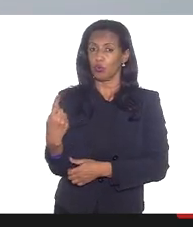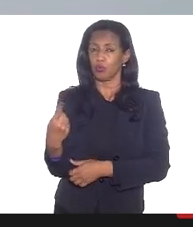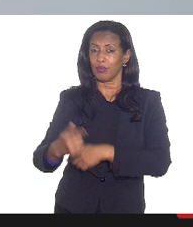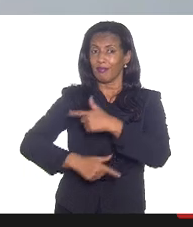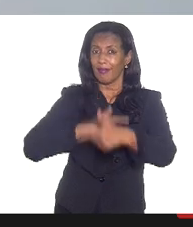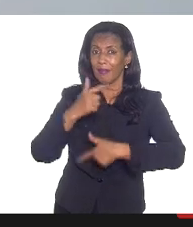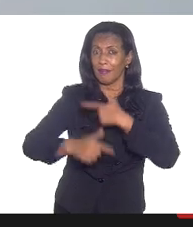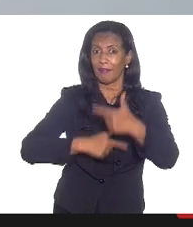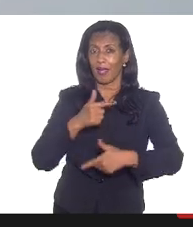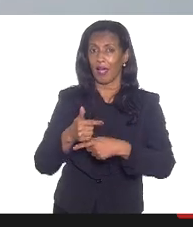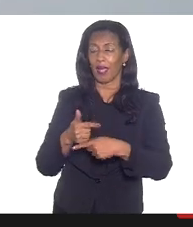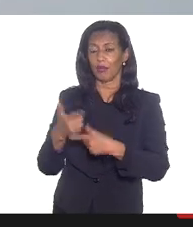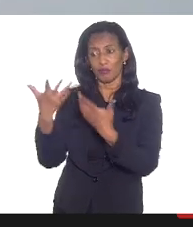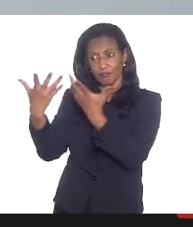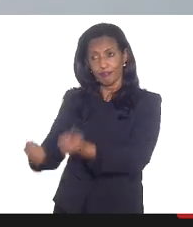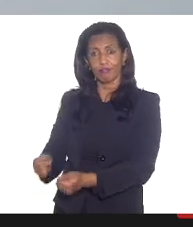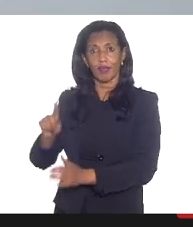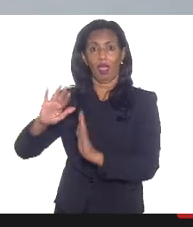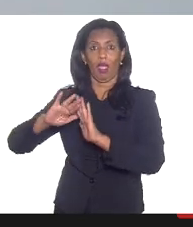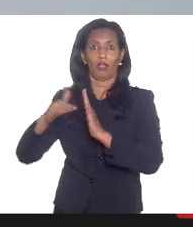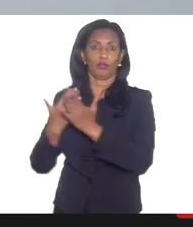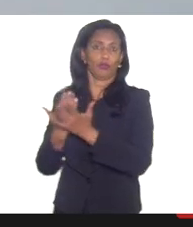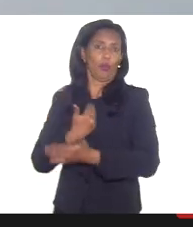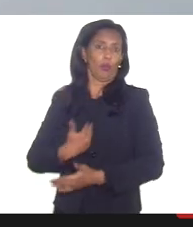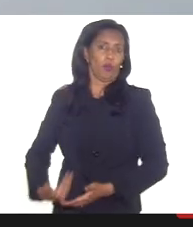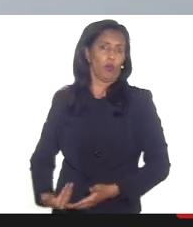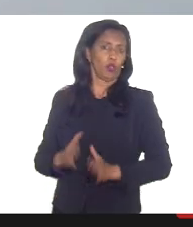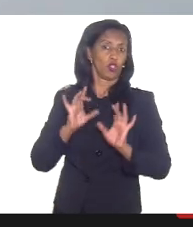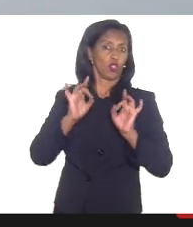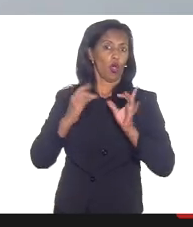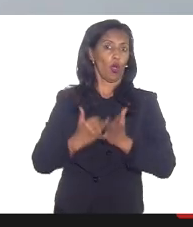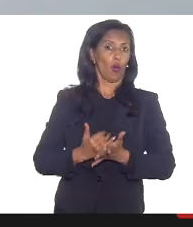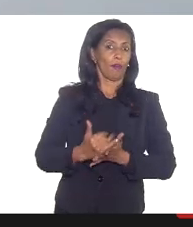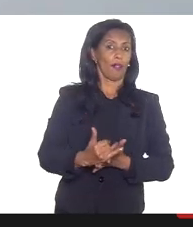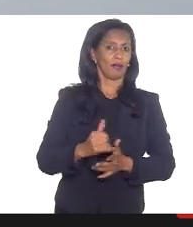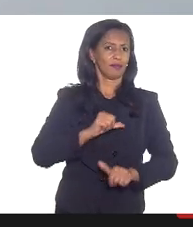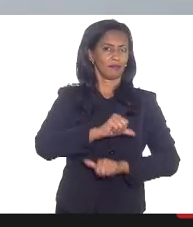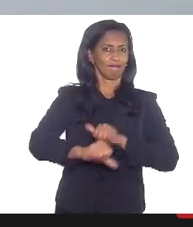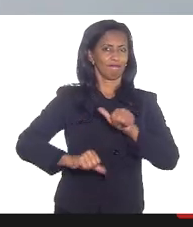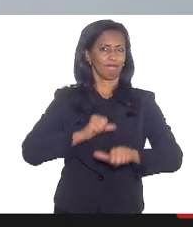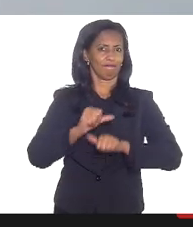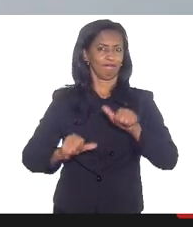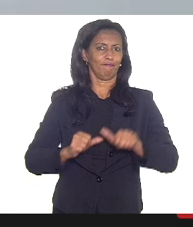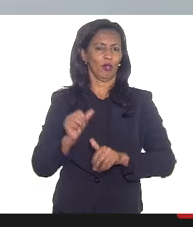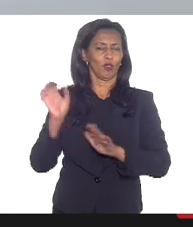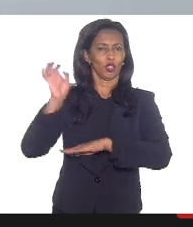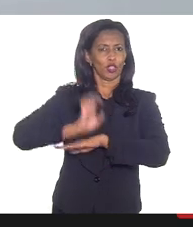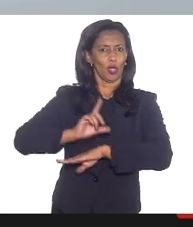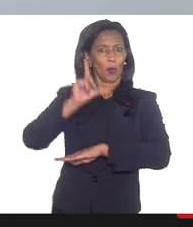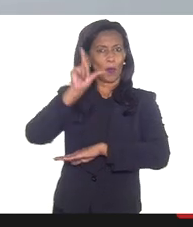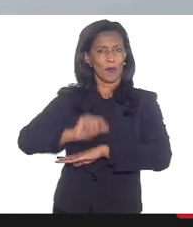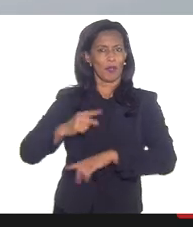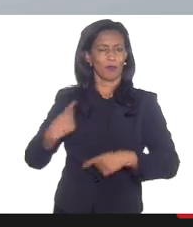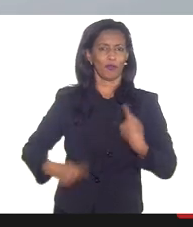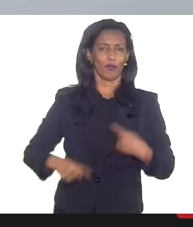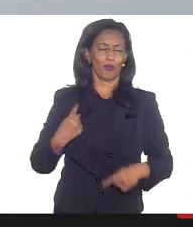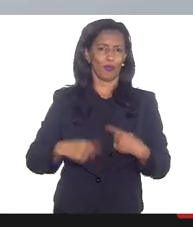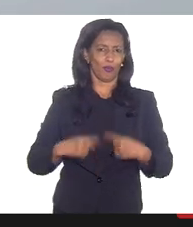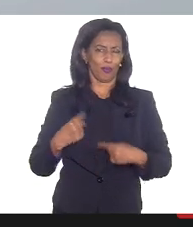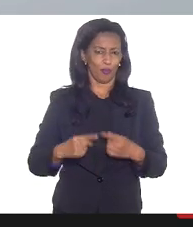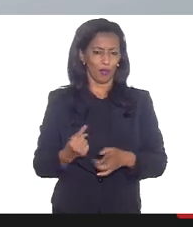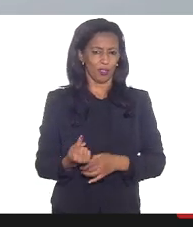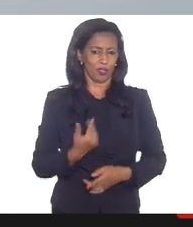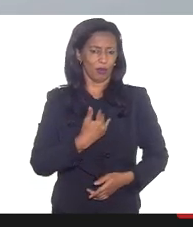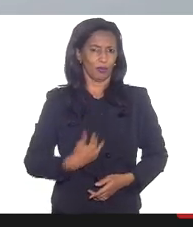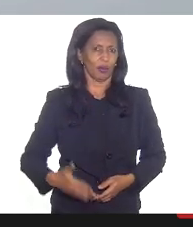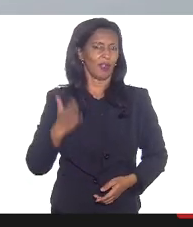de assumir a escola pública, mas simplesmente começa a tornar o Estado mínimo em relação às políticas